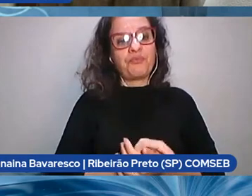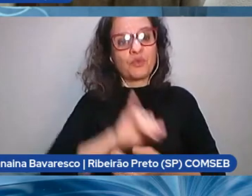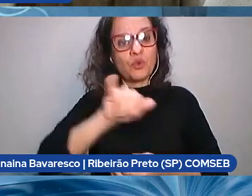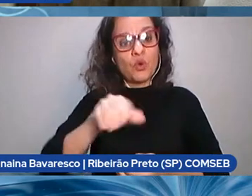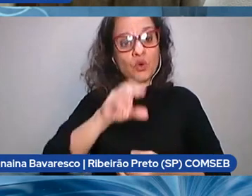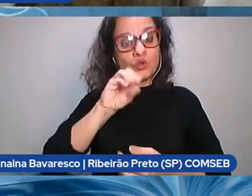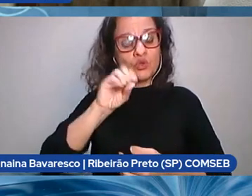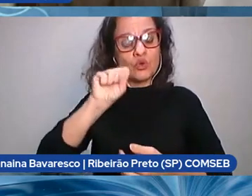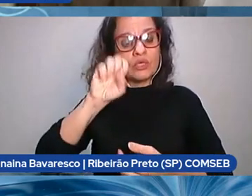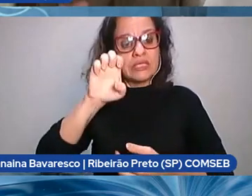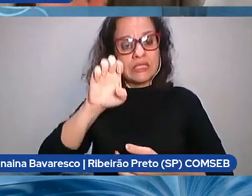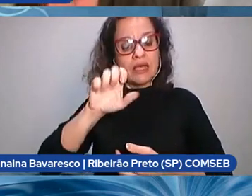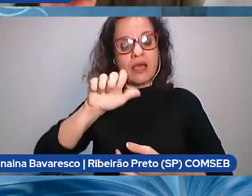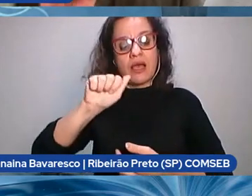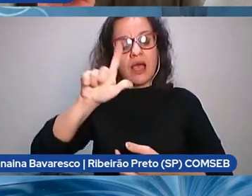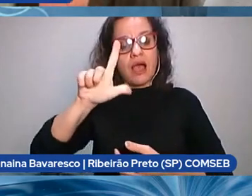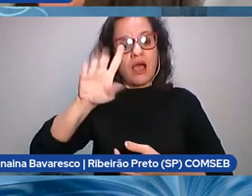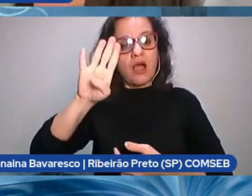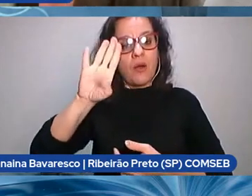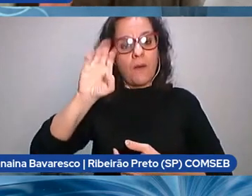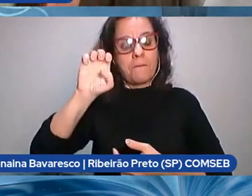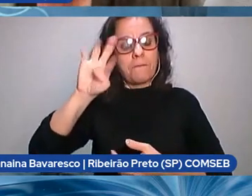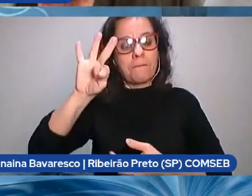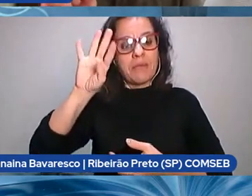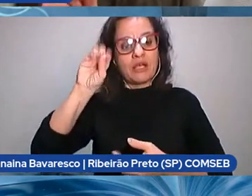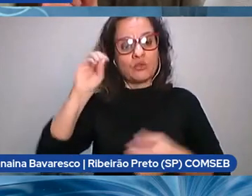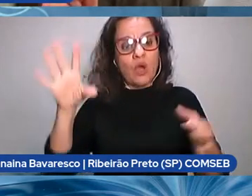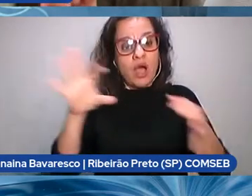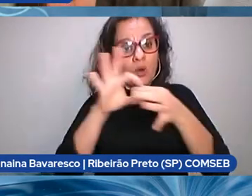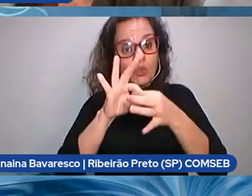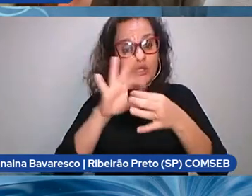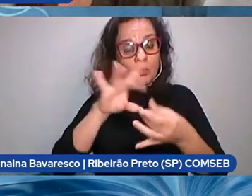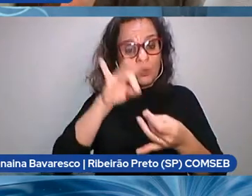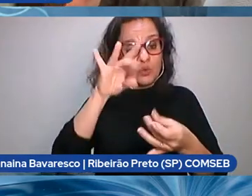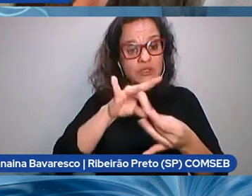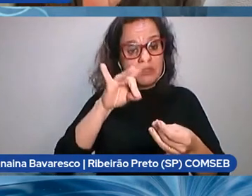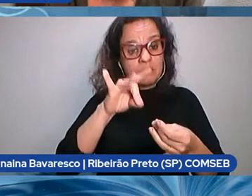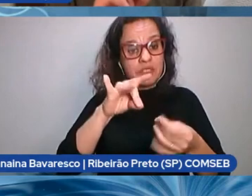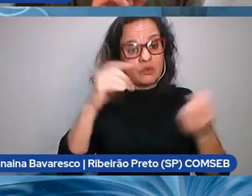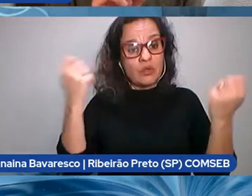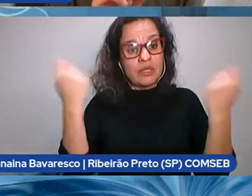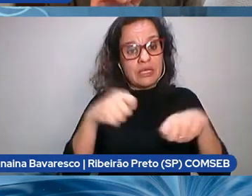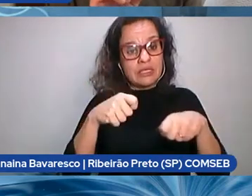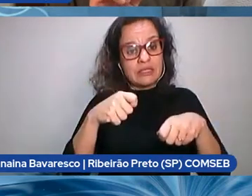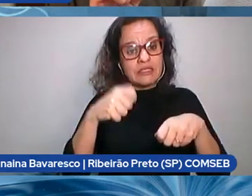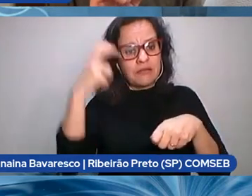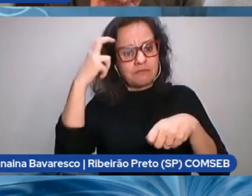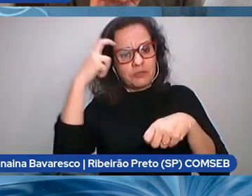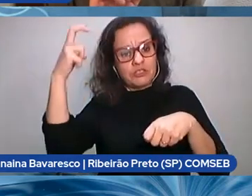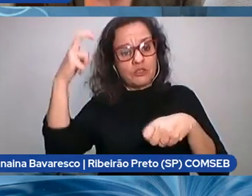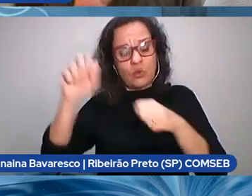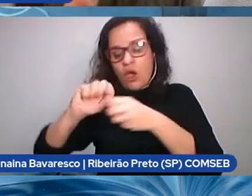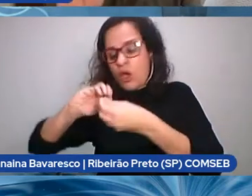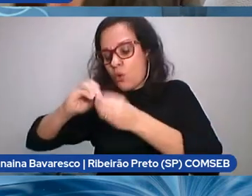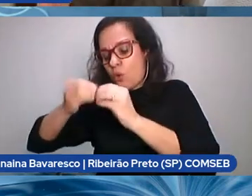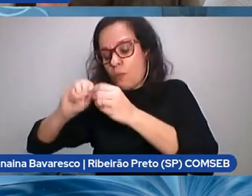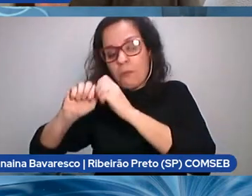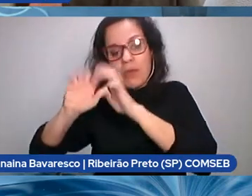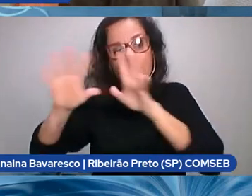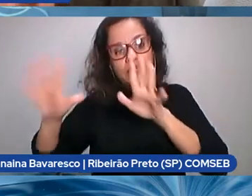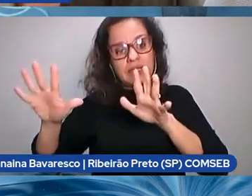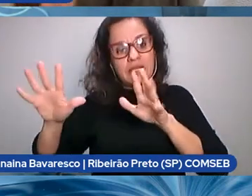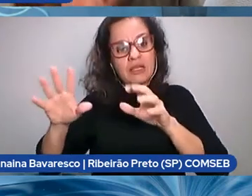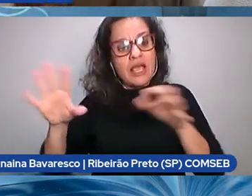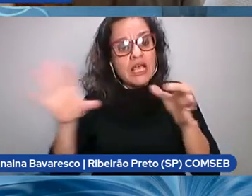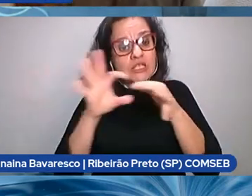Alberto. Tendo a união com o espírito necessária para intelectualizar a matéria, essa união